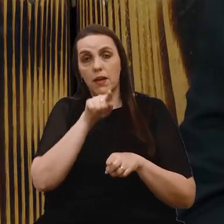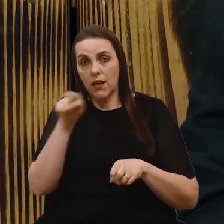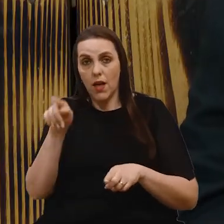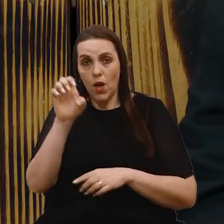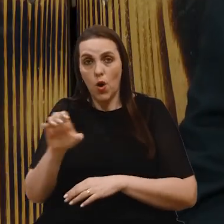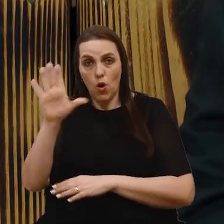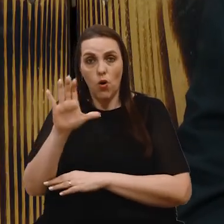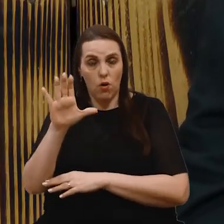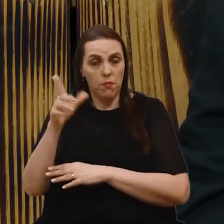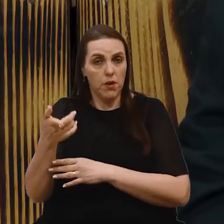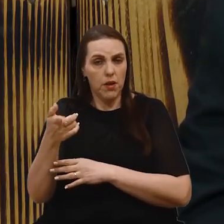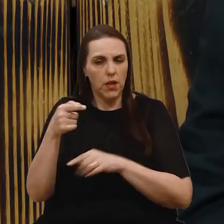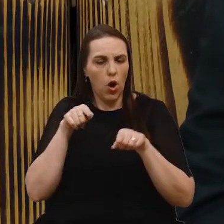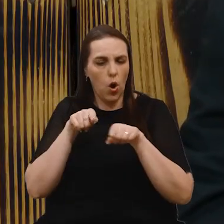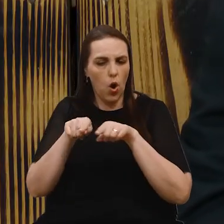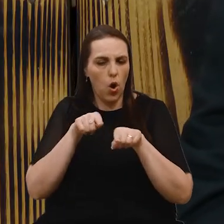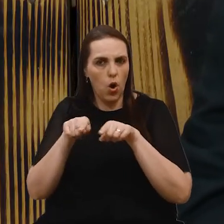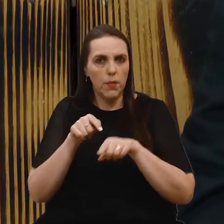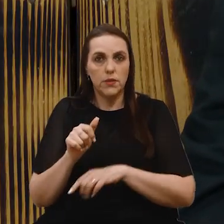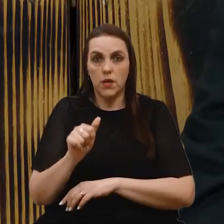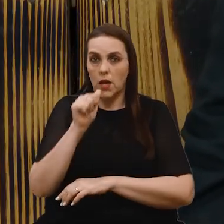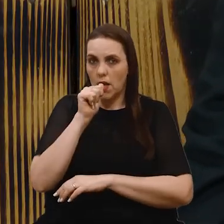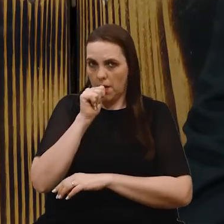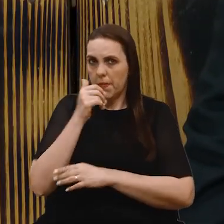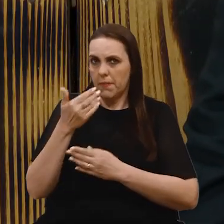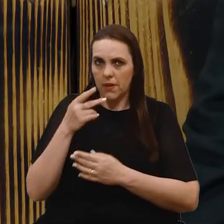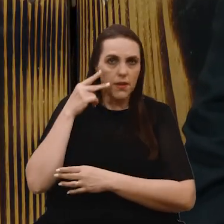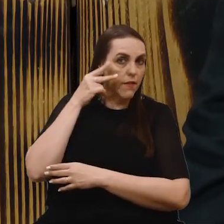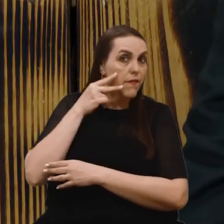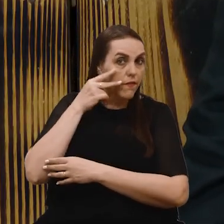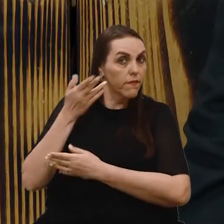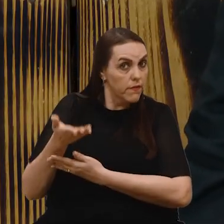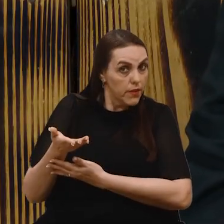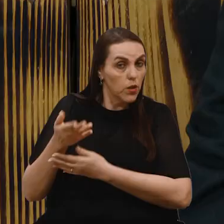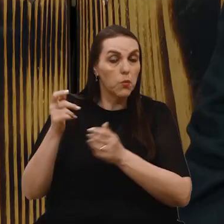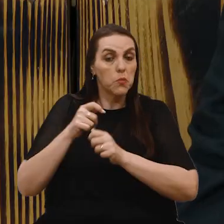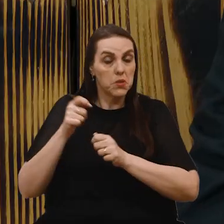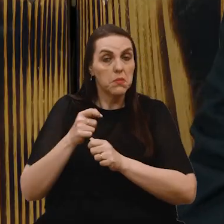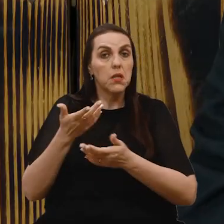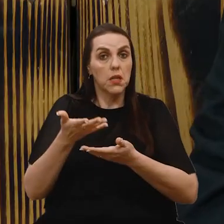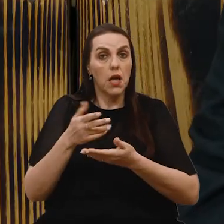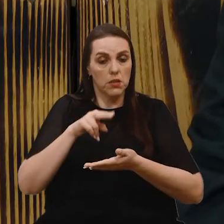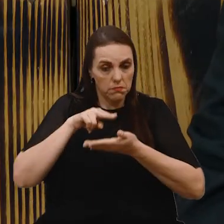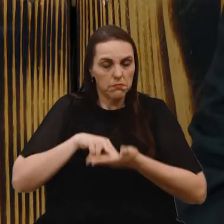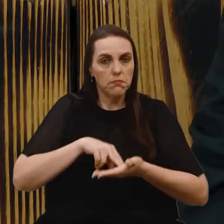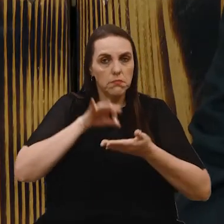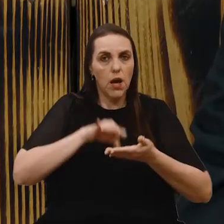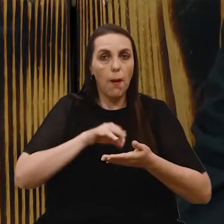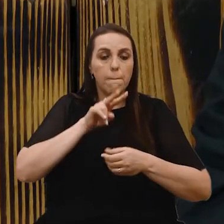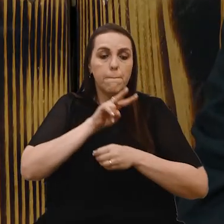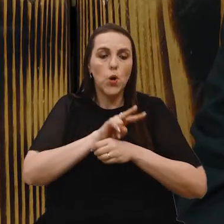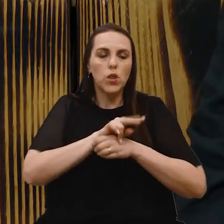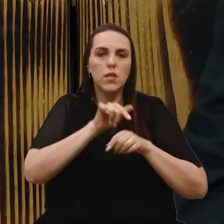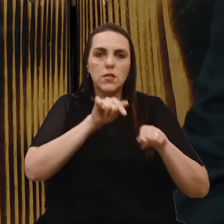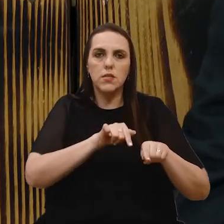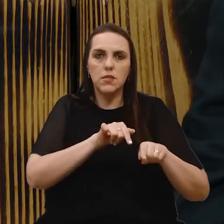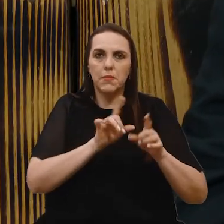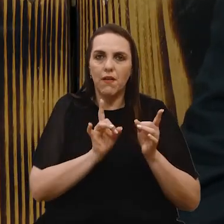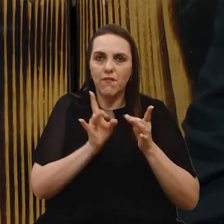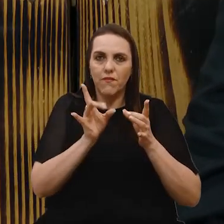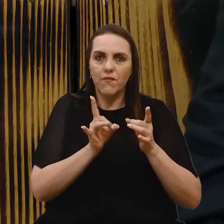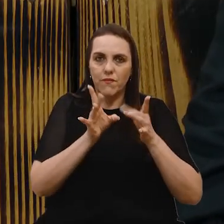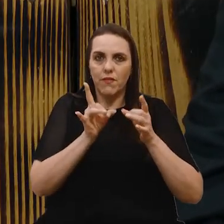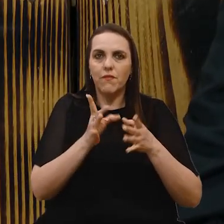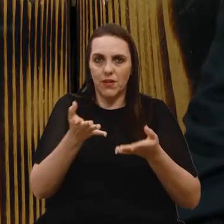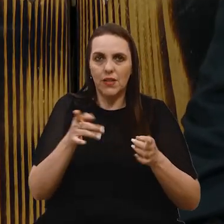Na competitividade entre bebidas, ele até cogitando a possibilidade de salvaguardas, medidas de proteção,